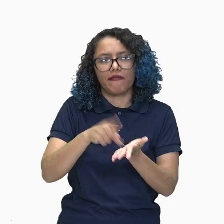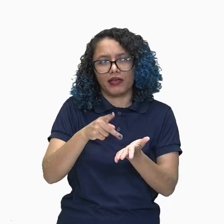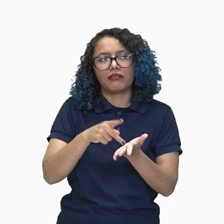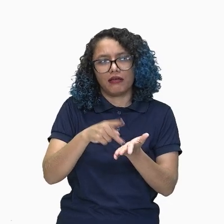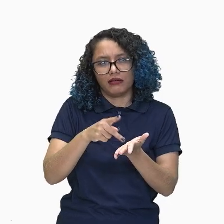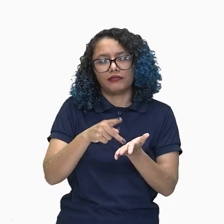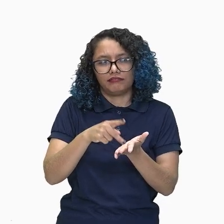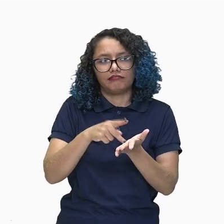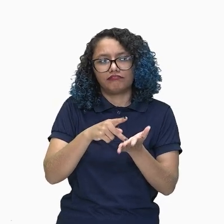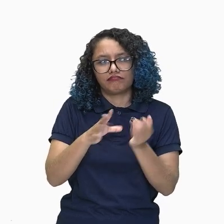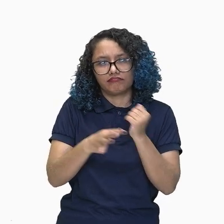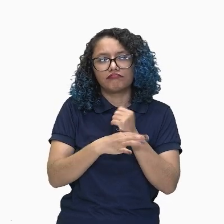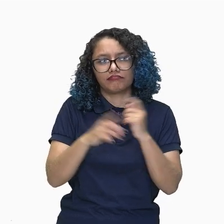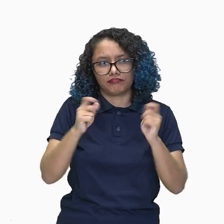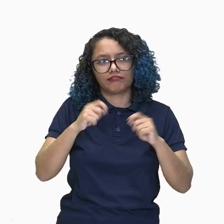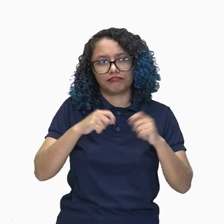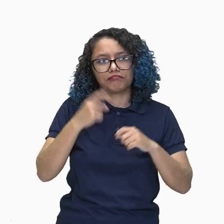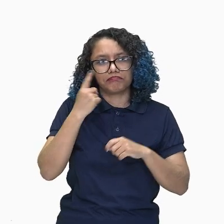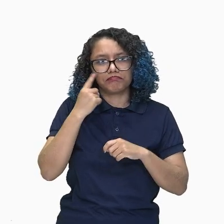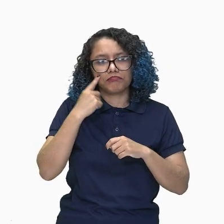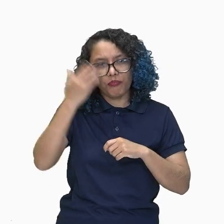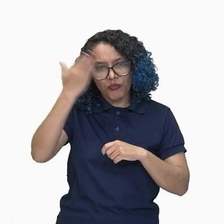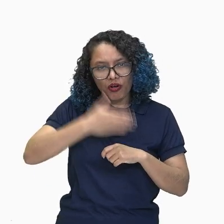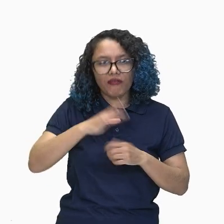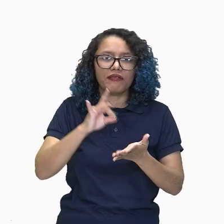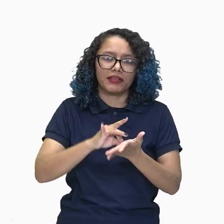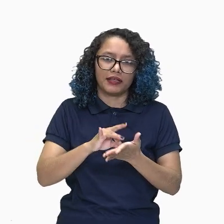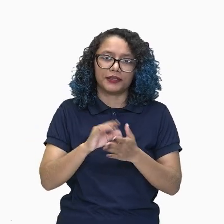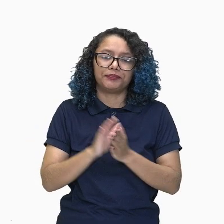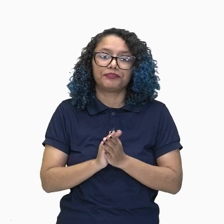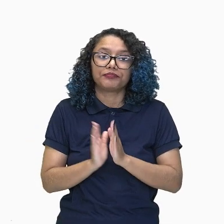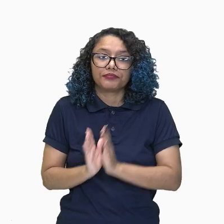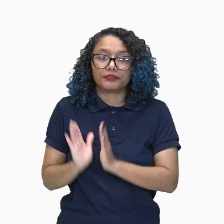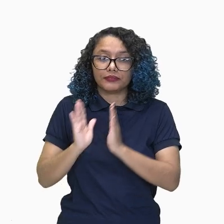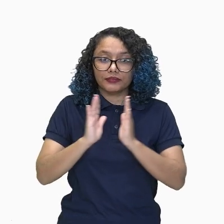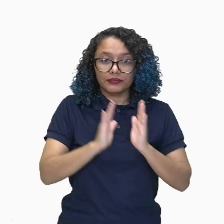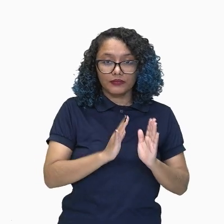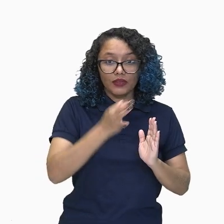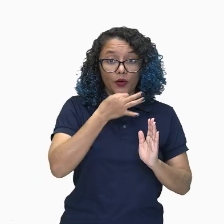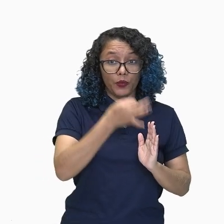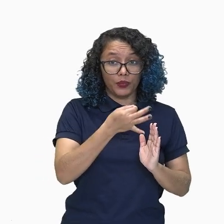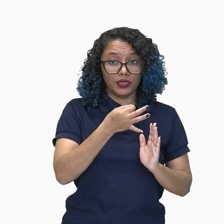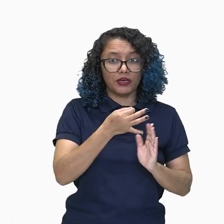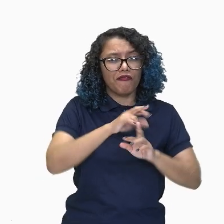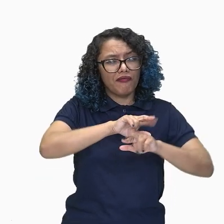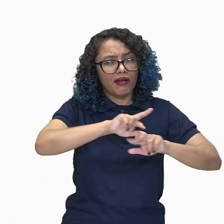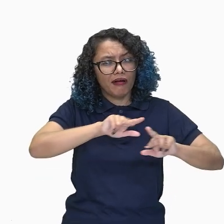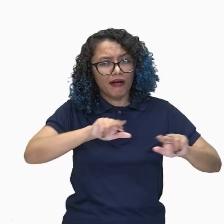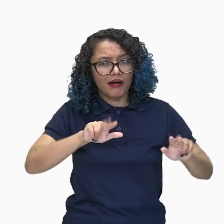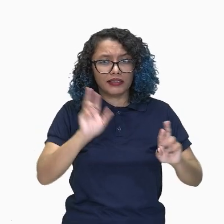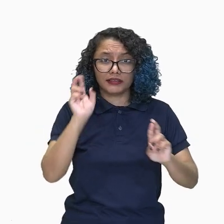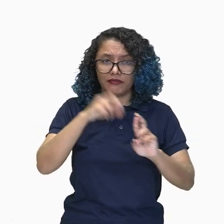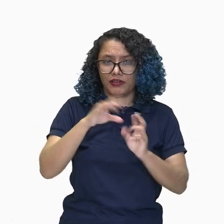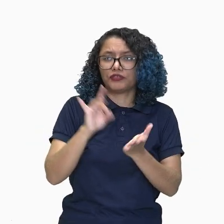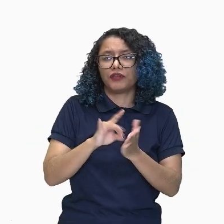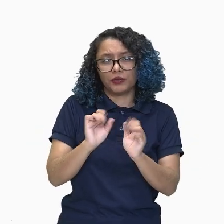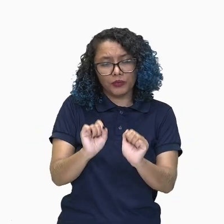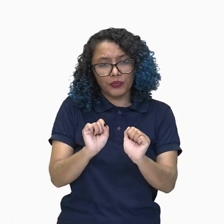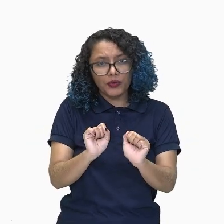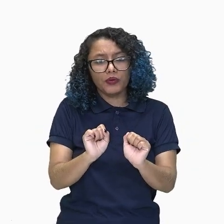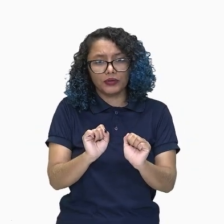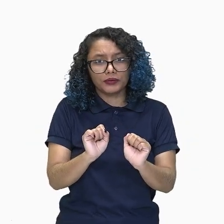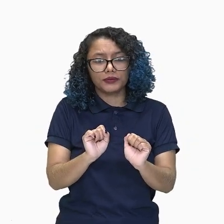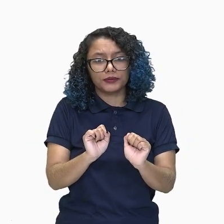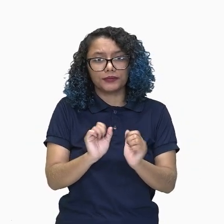é algo que nós conseguimos verificar. Agora, observe que nós podemos ter opiniões diversas relacionadas a esse fato da abertura de